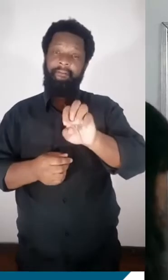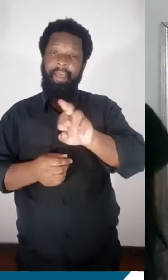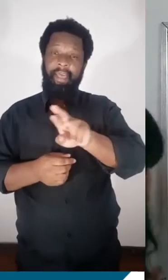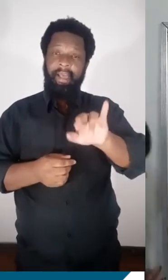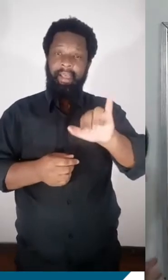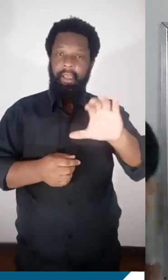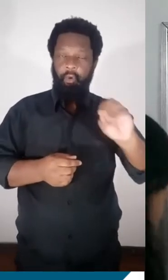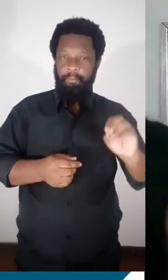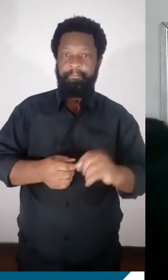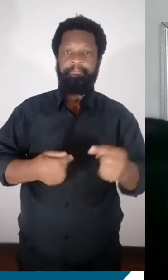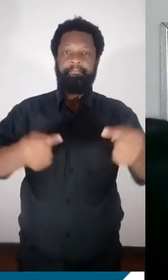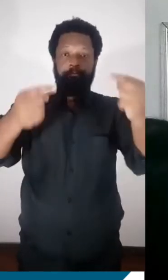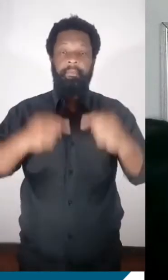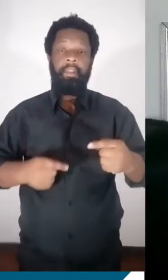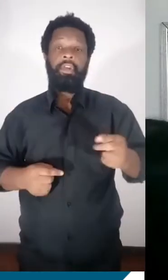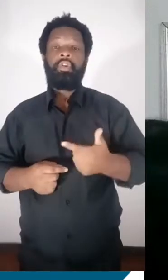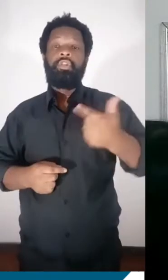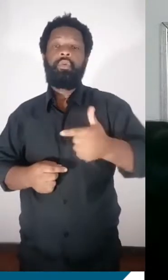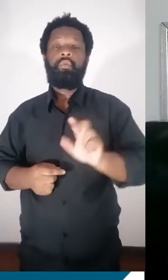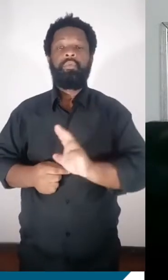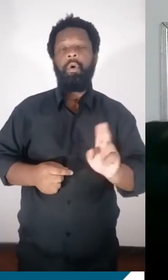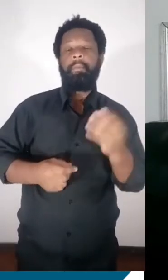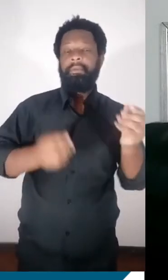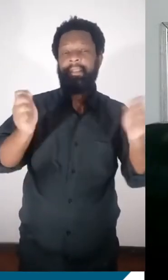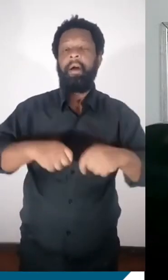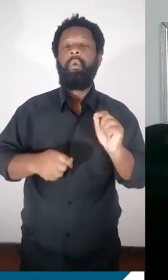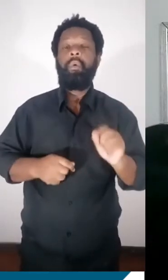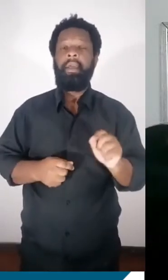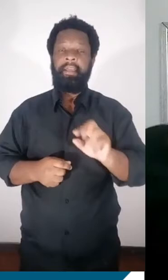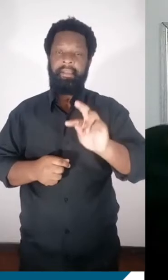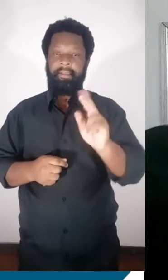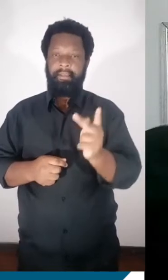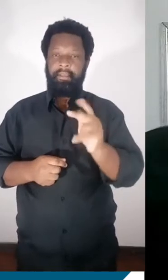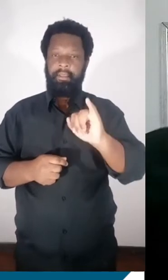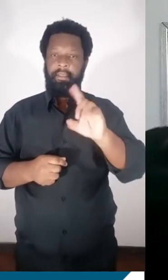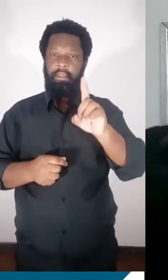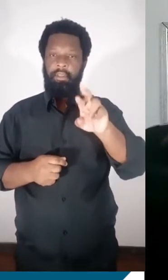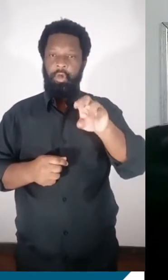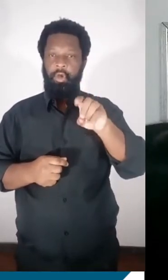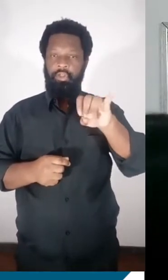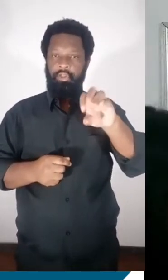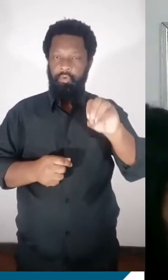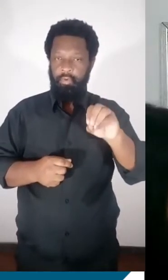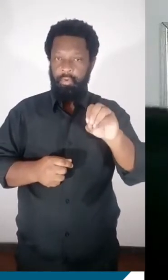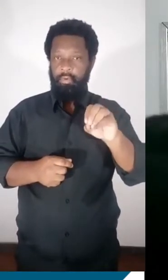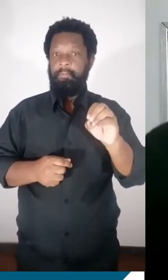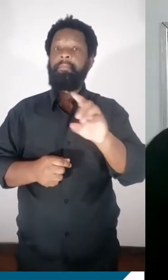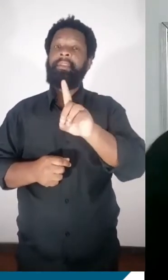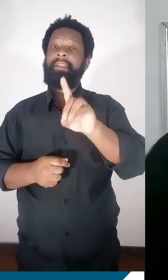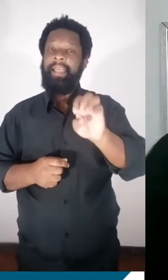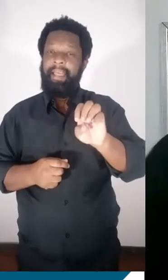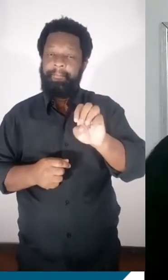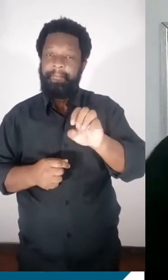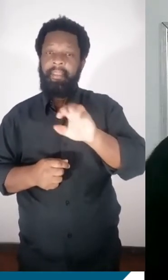desse hidróxido. Agora, a segunda nomenclatura possível, hidróxido de, nome